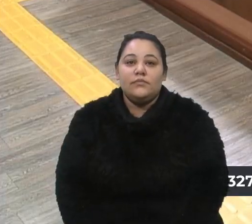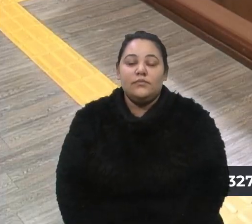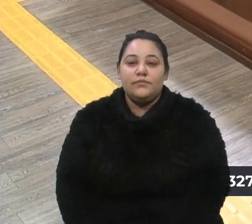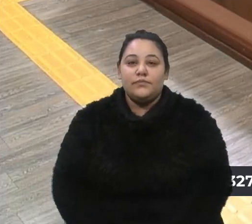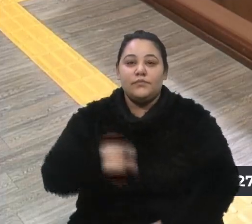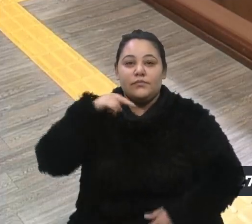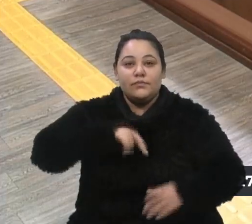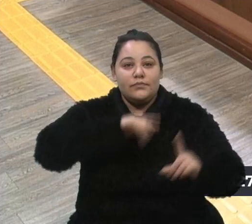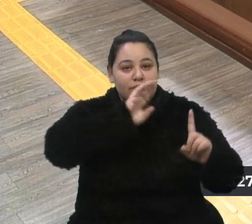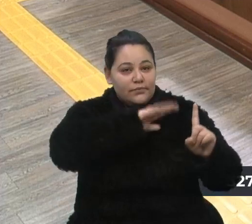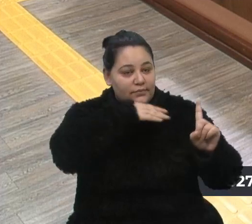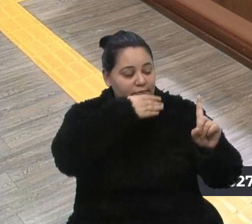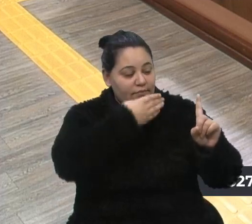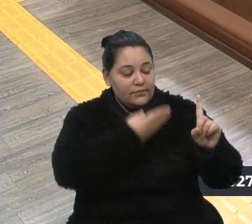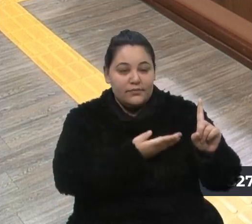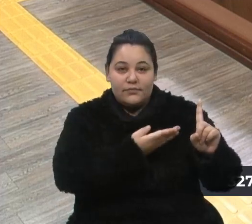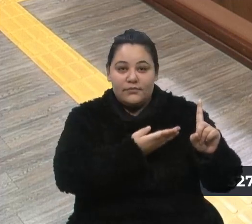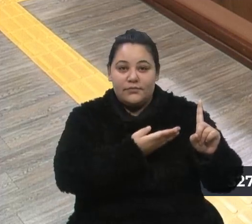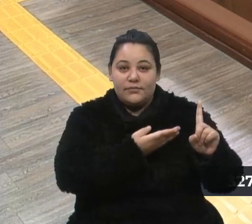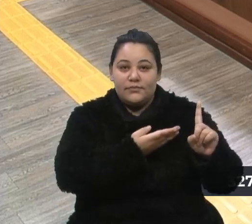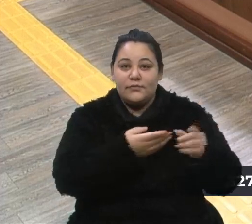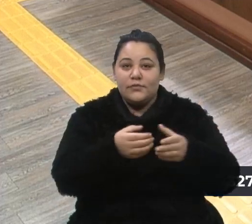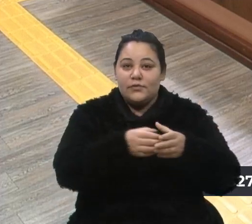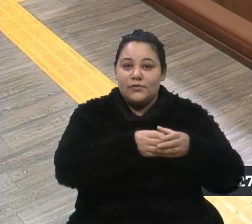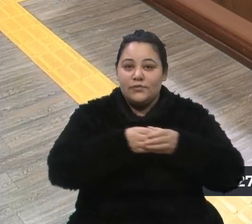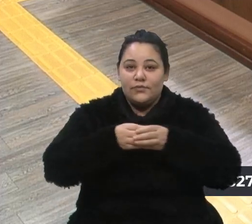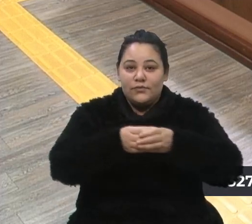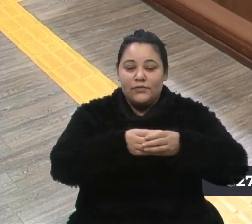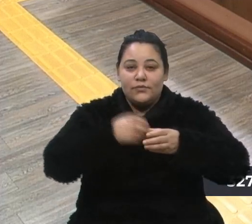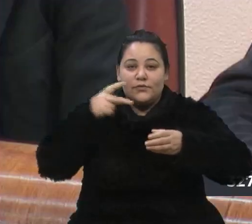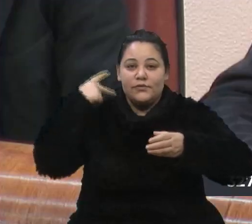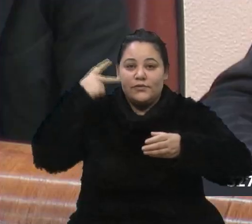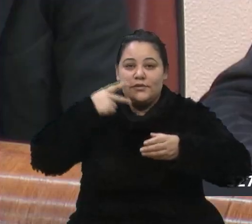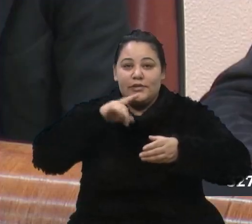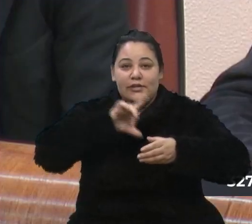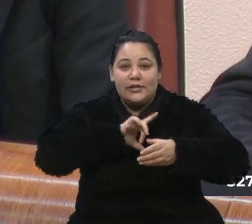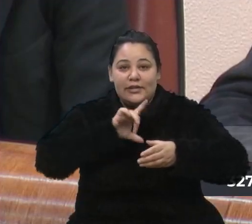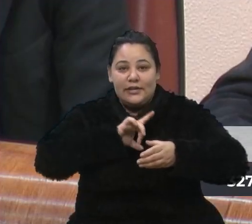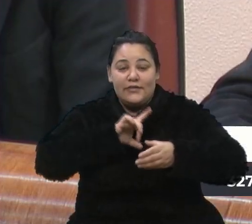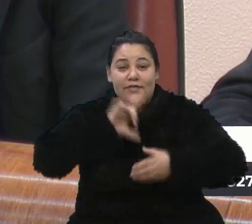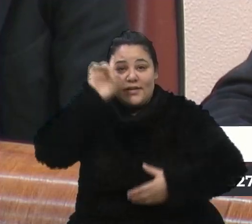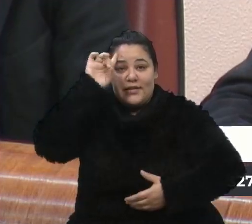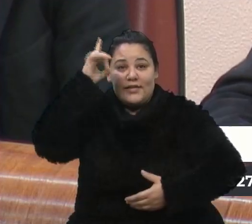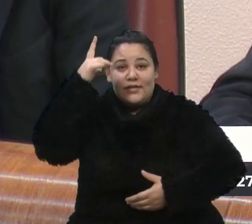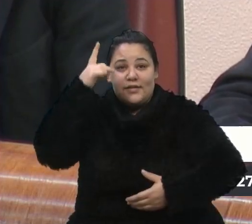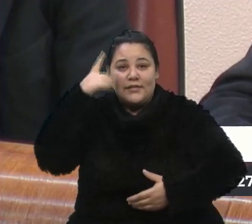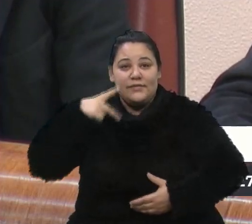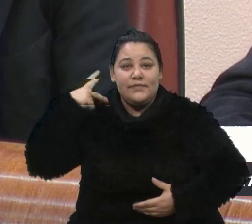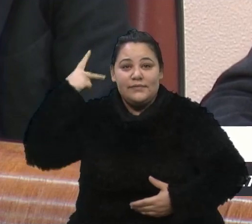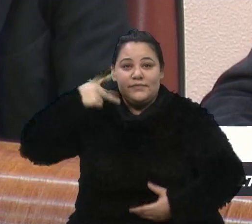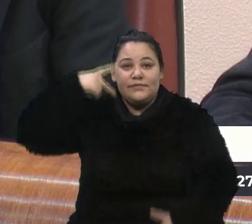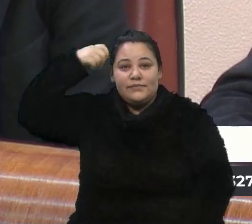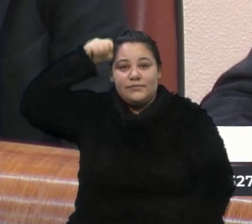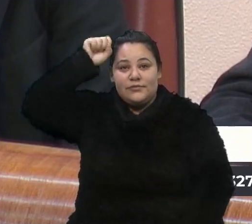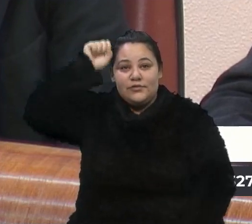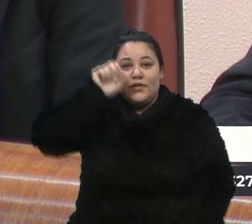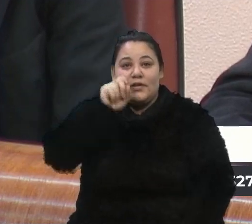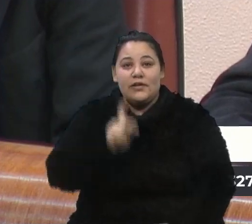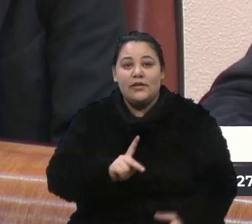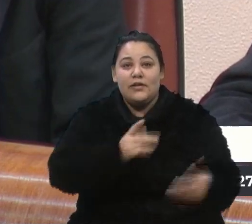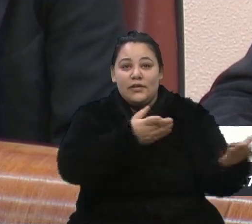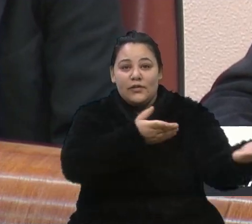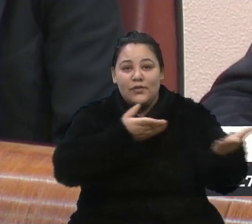Esta homenagem de autoria coletiva teve iniciativa do vereador Clóvis Xuxa, a quem convido para